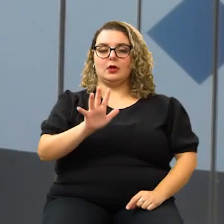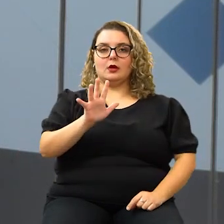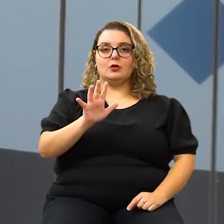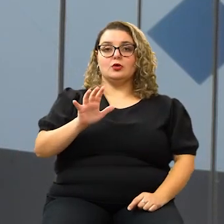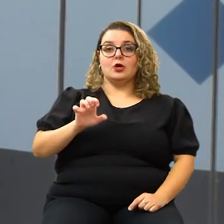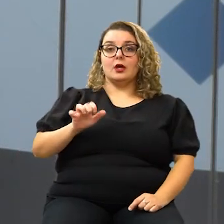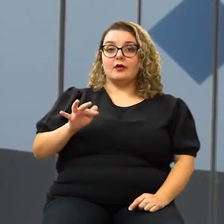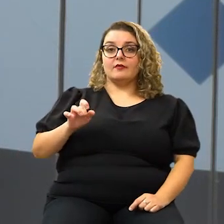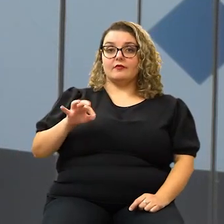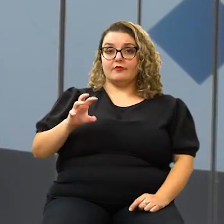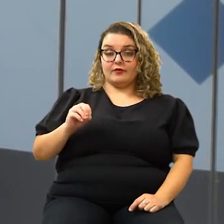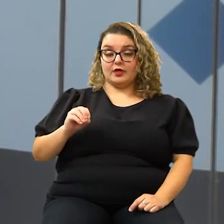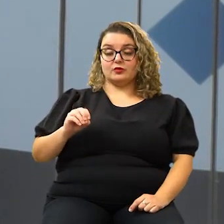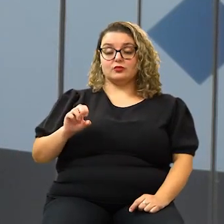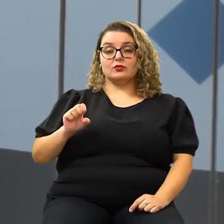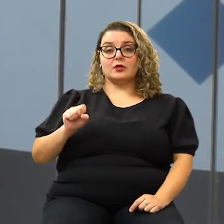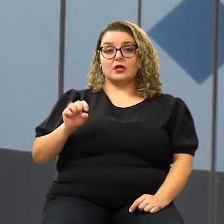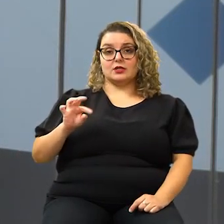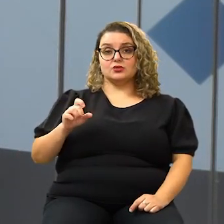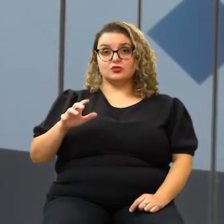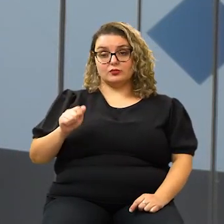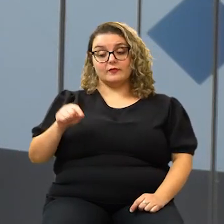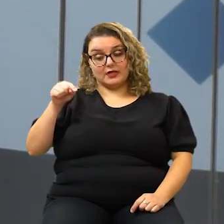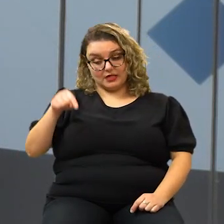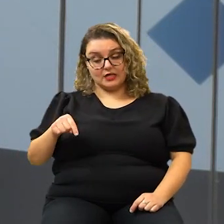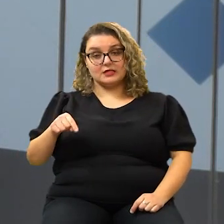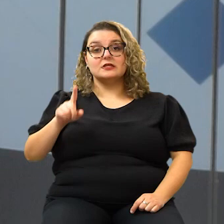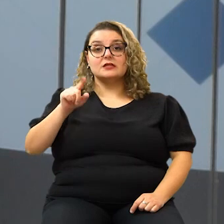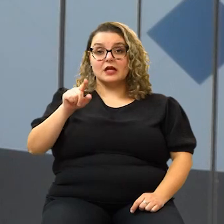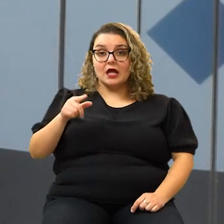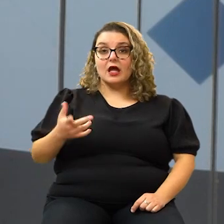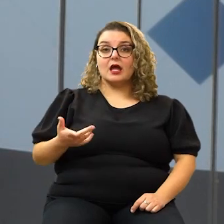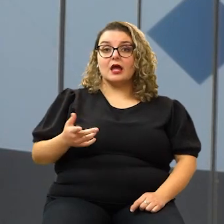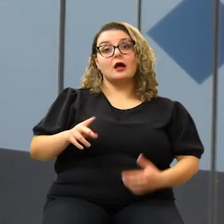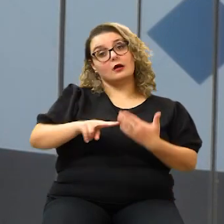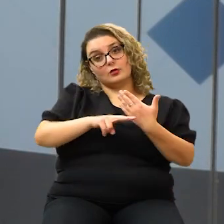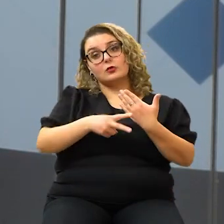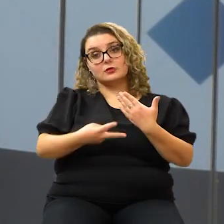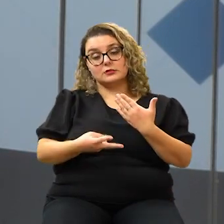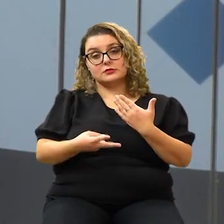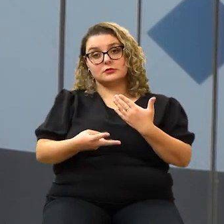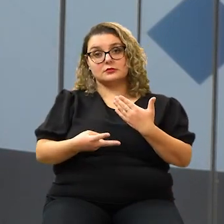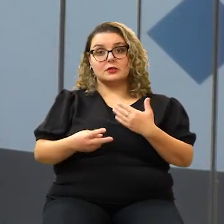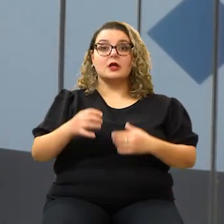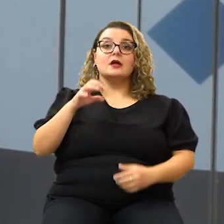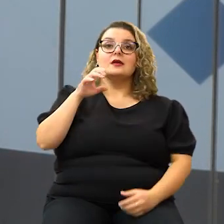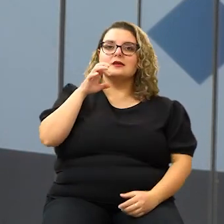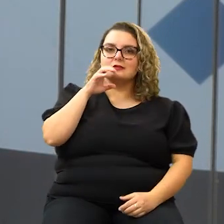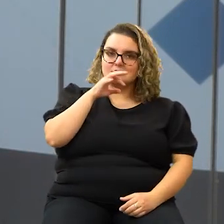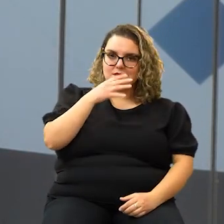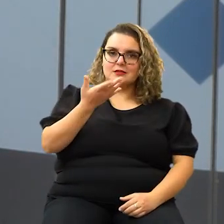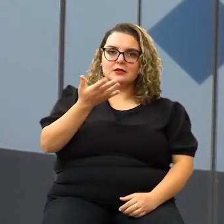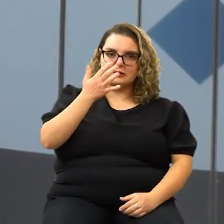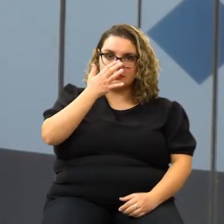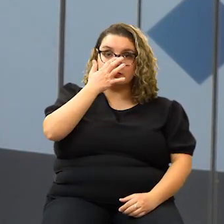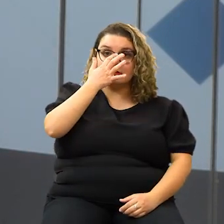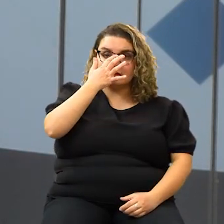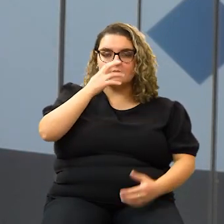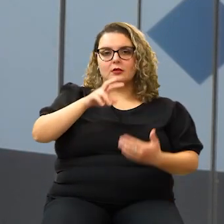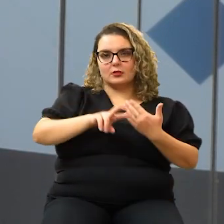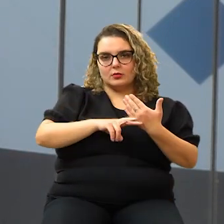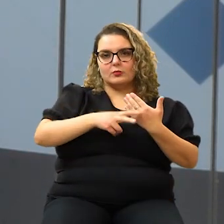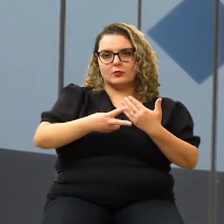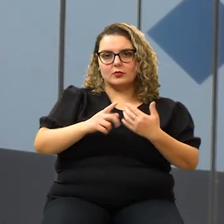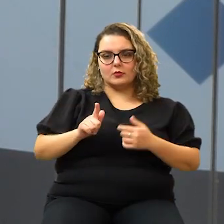efeito estufa. Uhum. E o efeito estufa, por si só, é a consequência, é esse aquecimento, né,